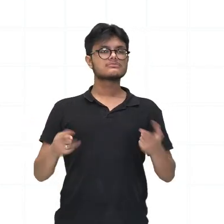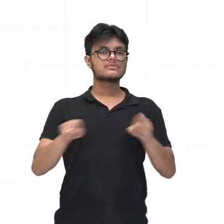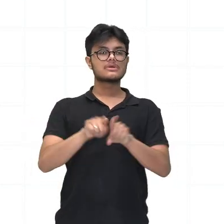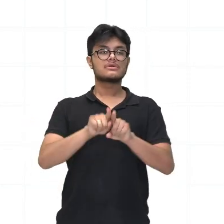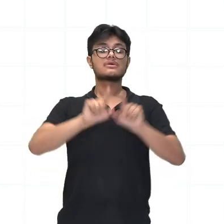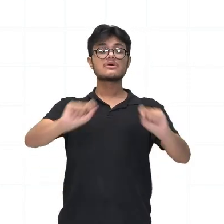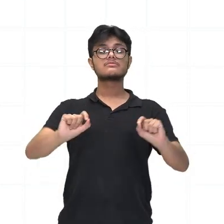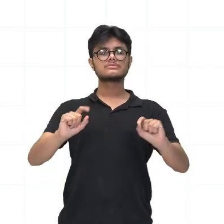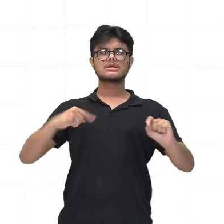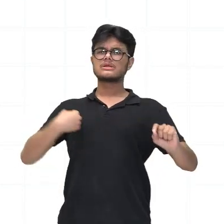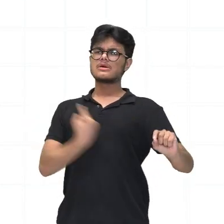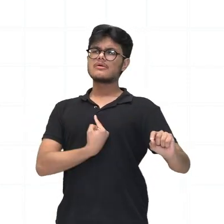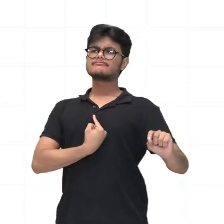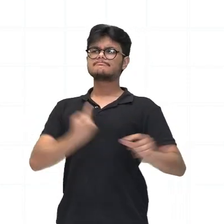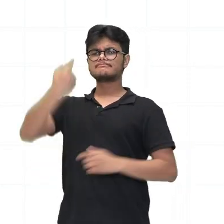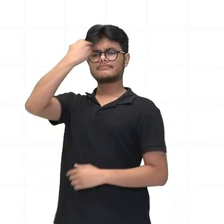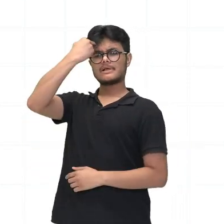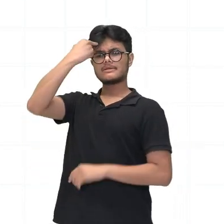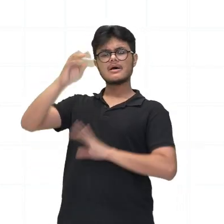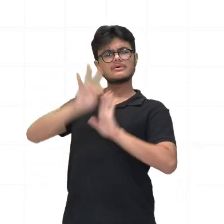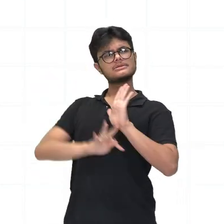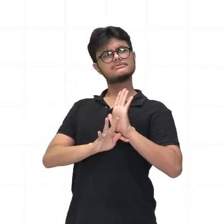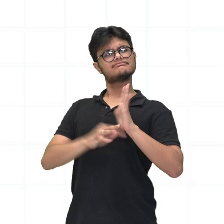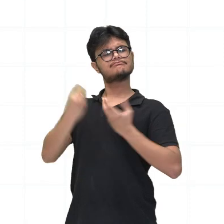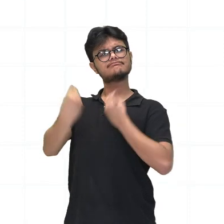Que nos faz refletir e analisar e